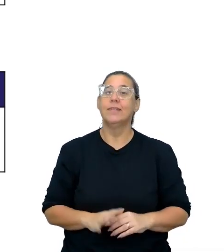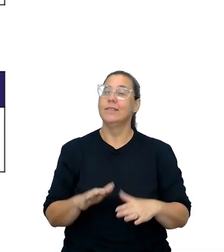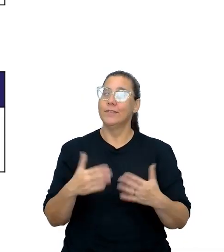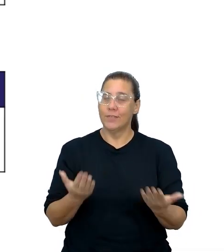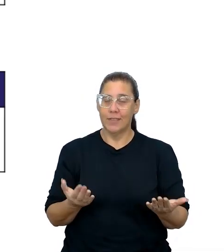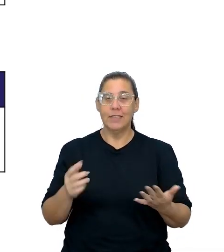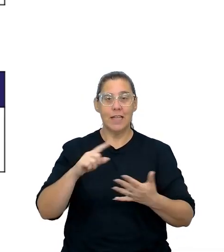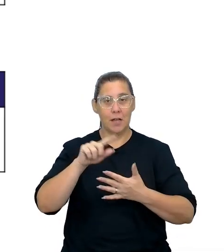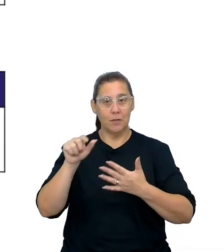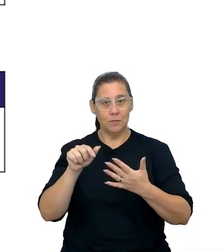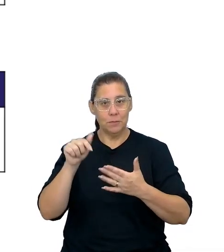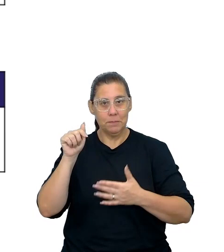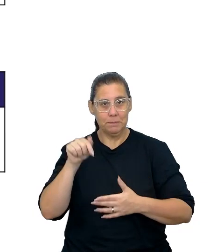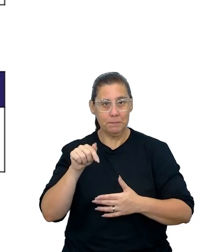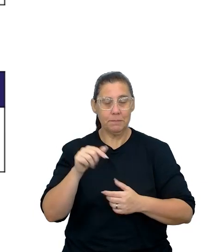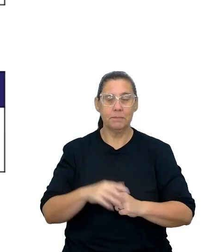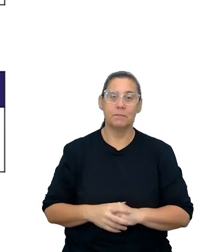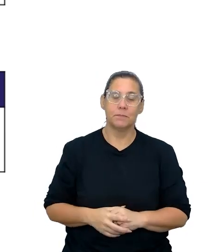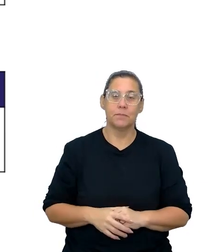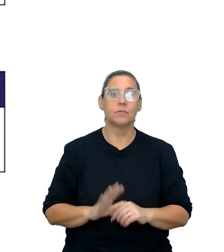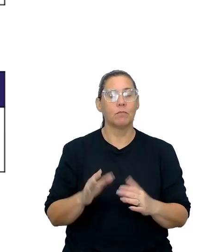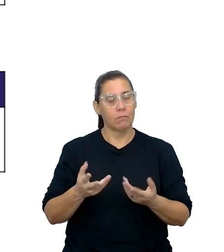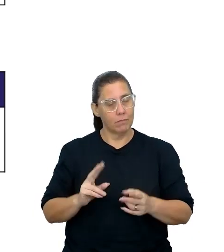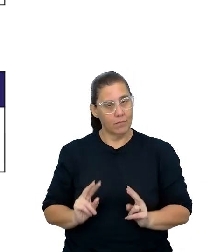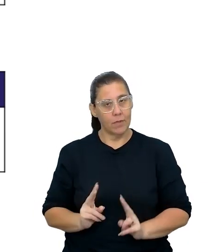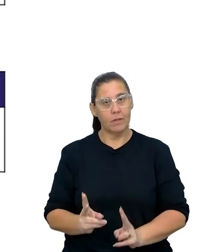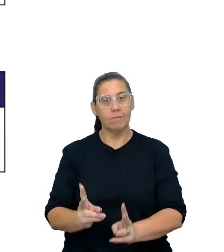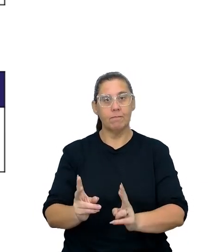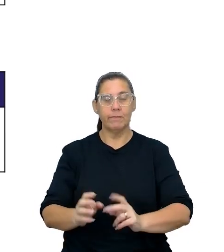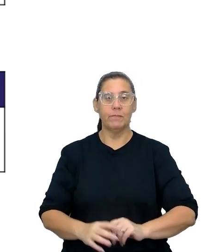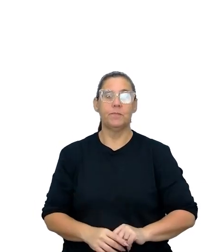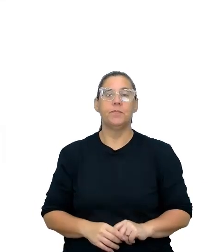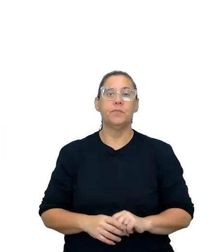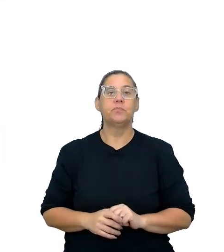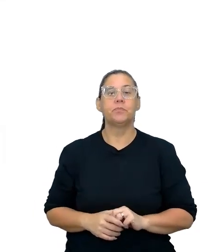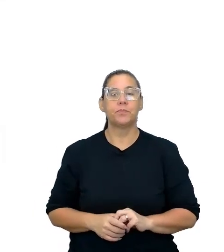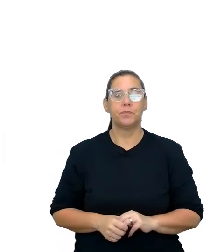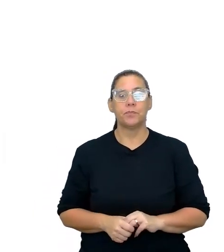a questão aqui. Então, seguindo.